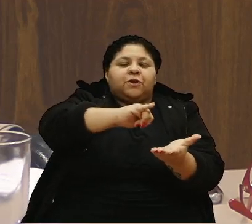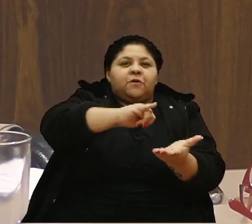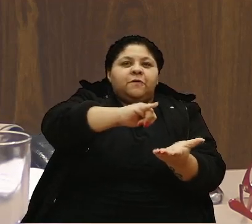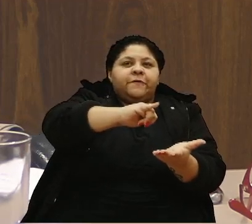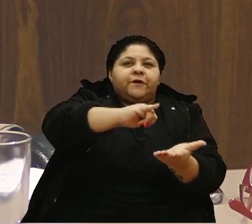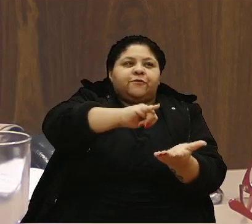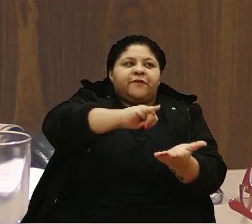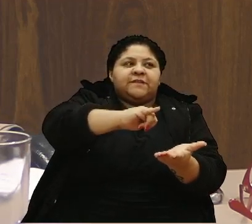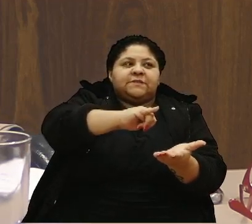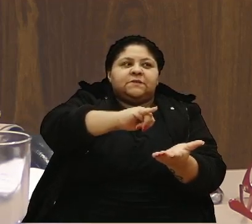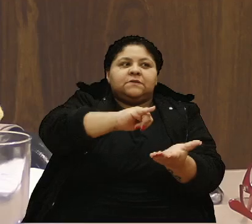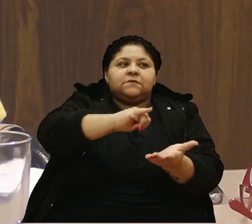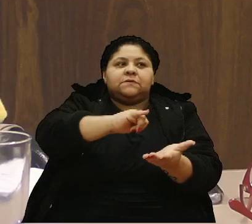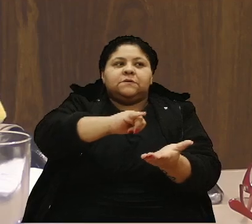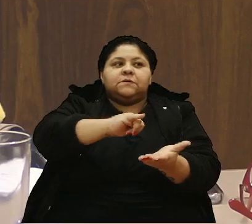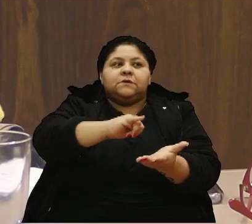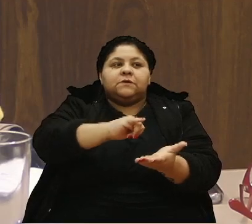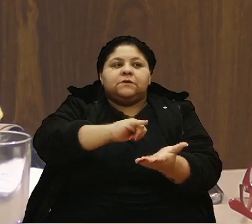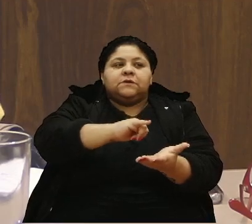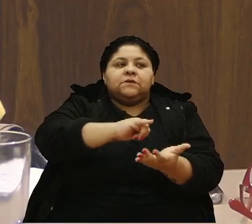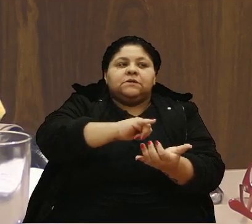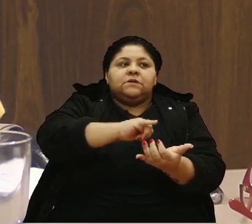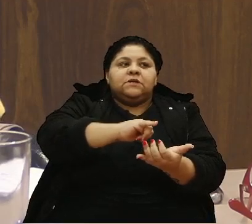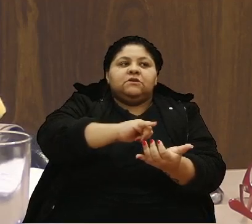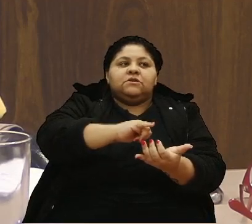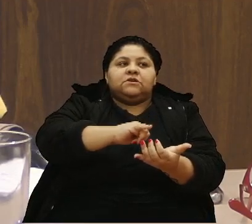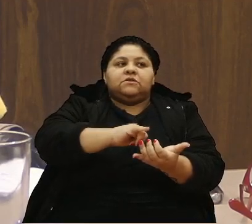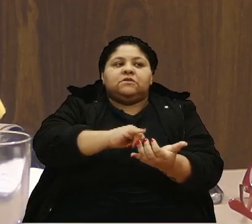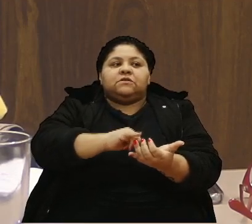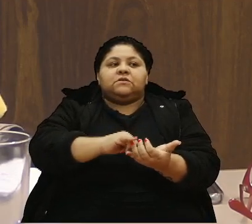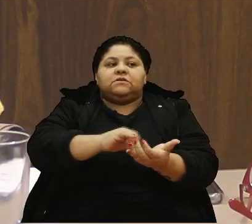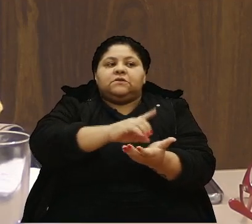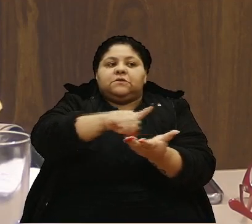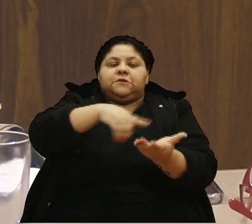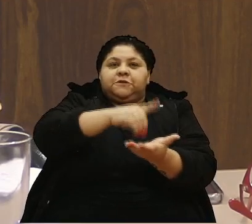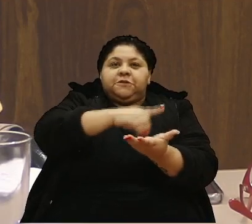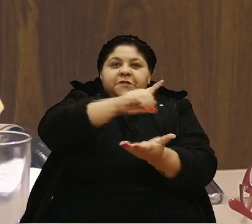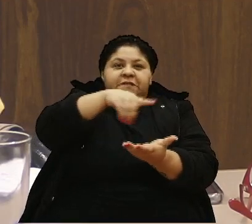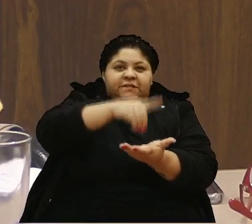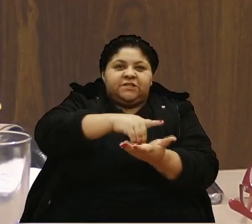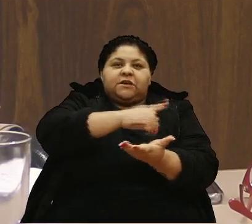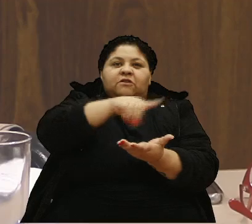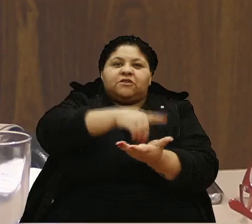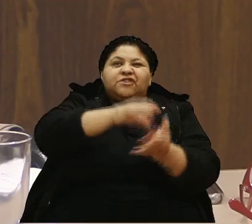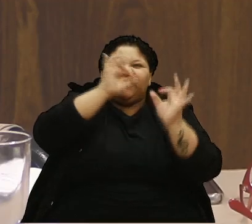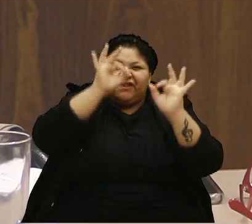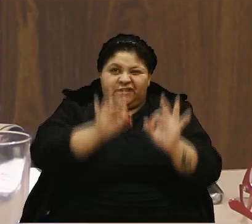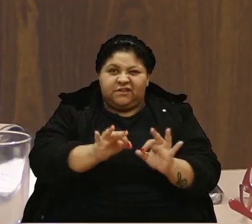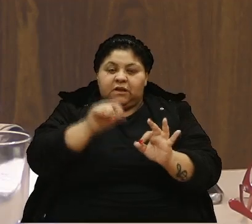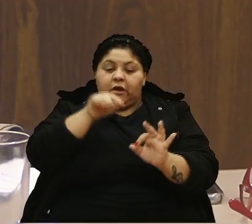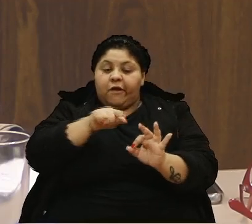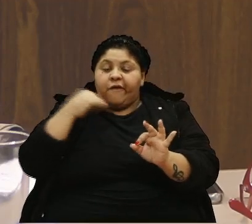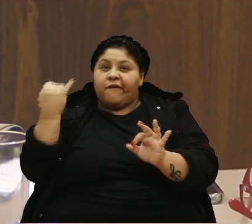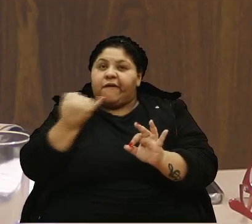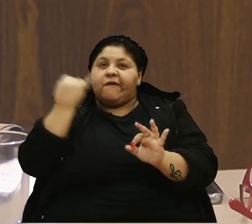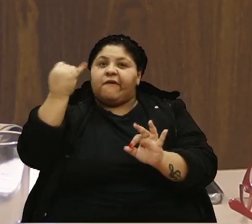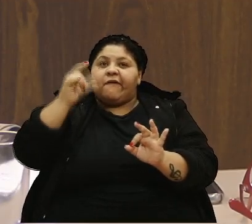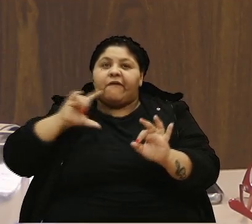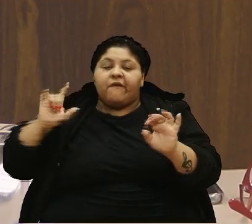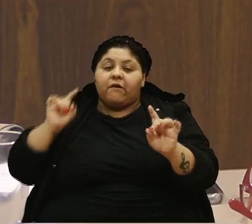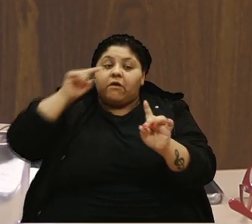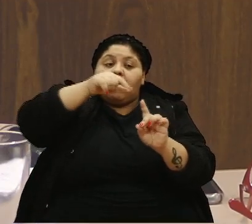especialista consultando, com a consulta correta. Então, é um projeto do governo federal muito importante, que visa